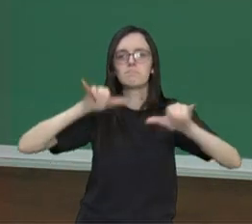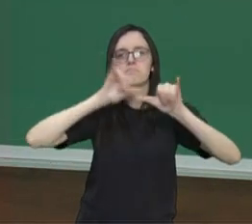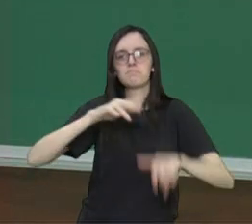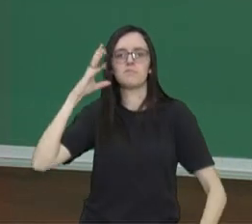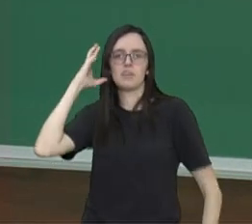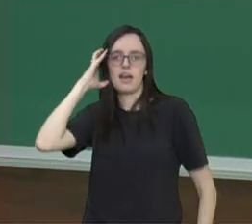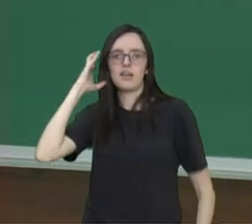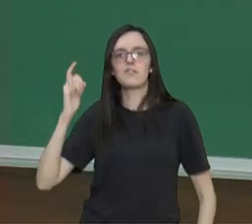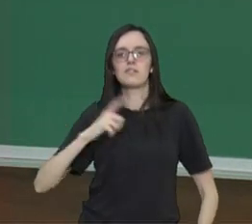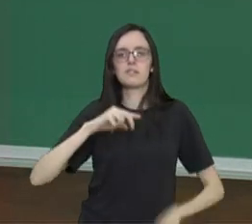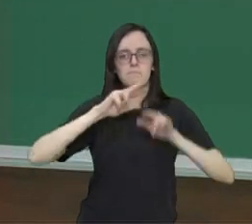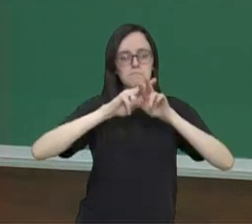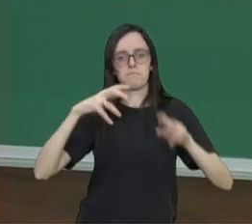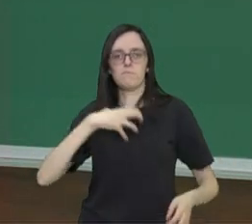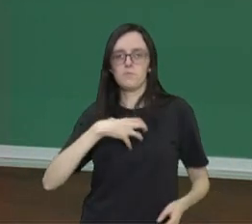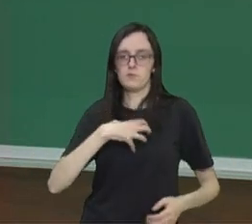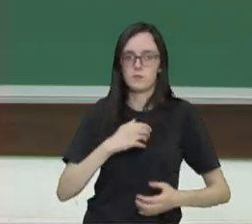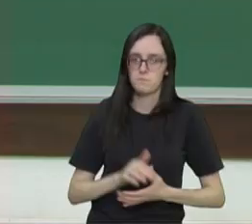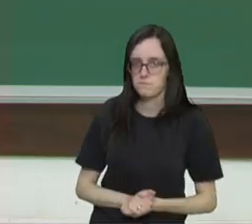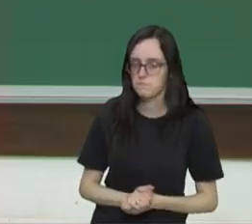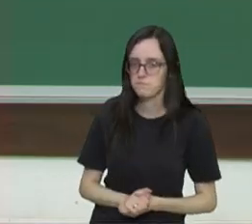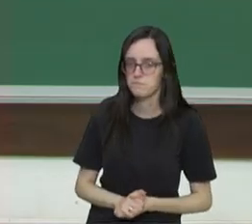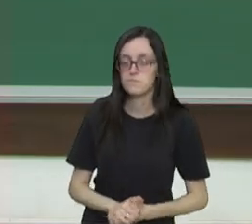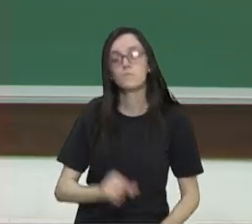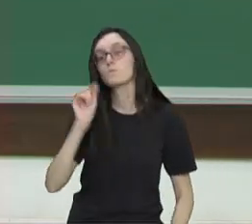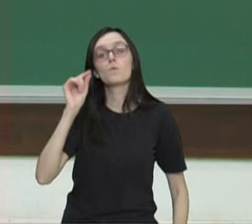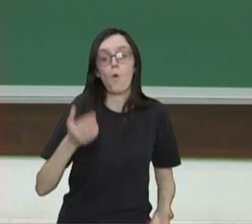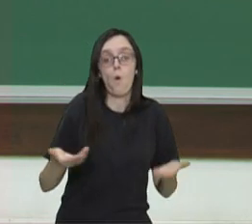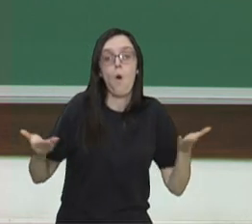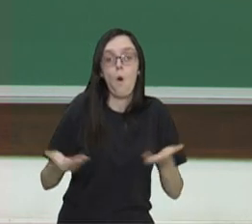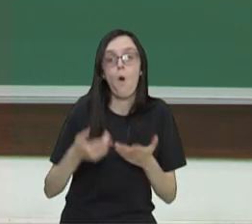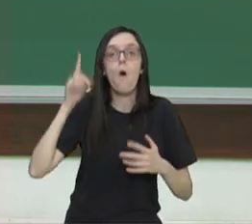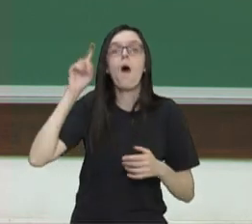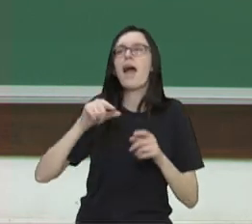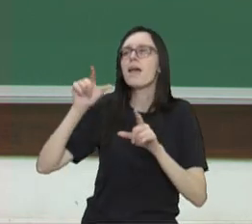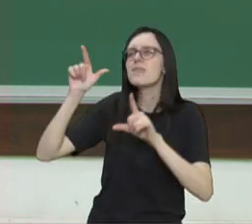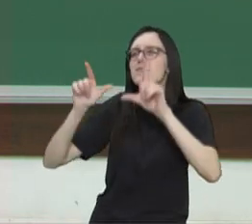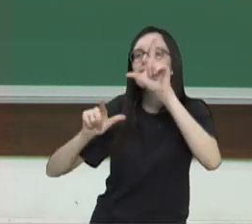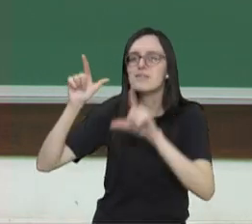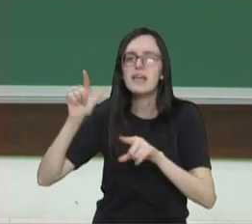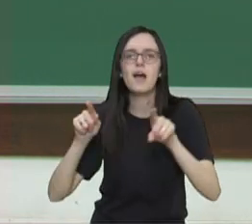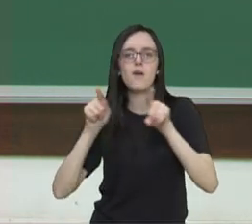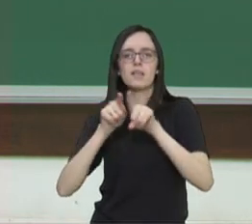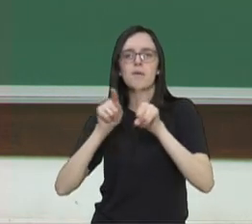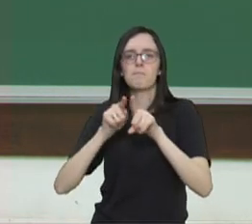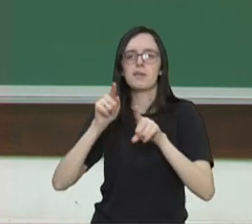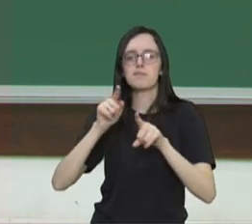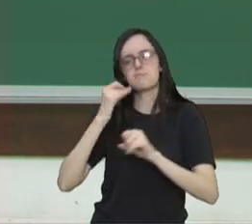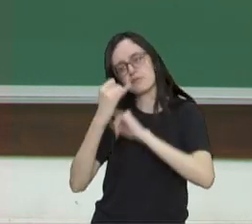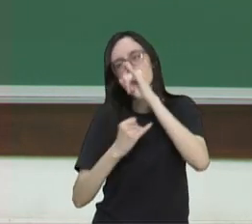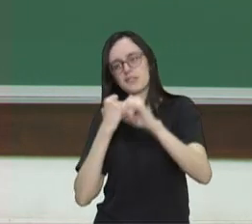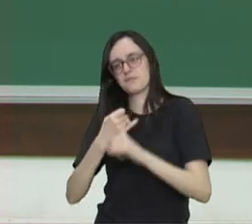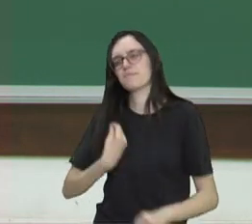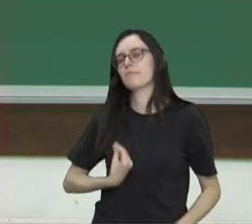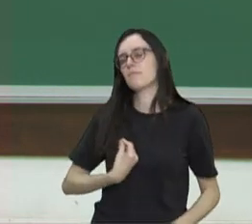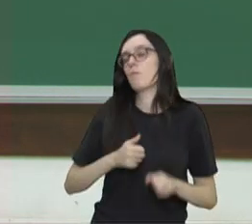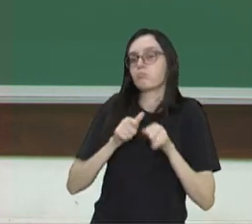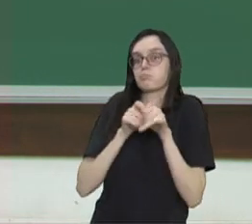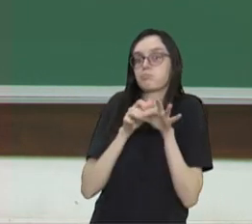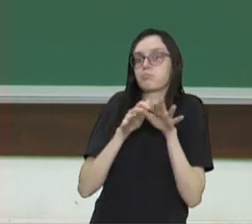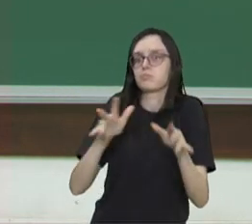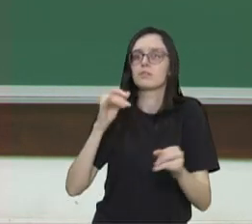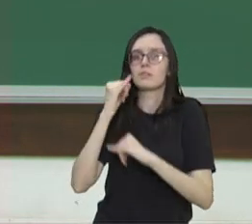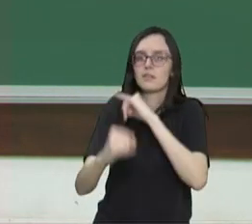rádio, de estilos de programas no rádio. O que hoje é a televisão e mais recentemente a internet está se tornando com